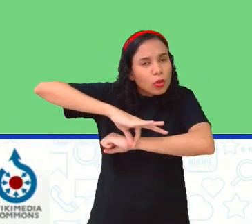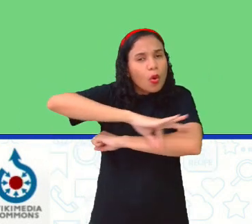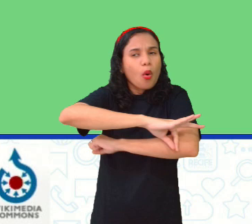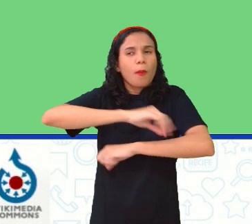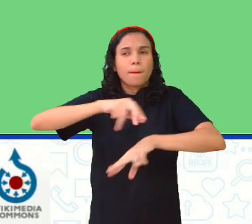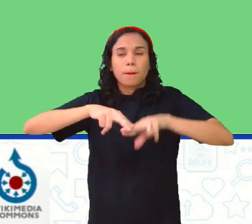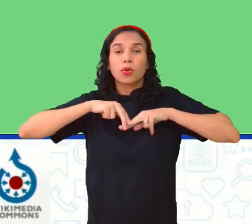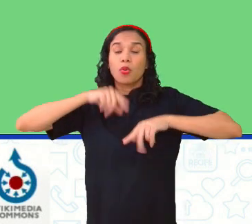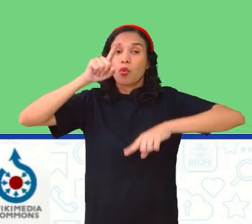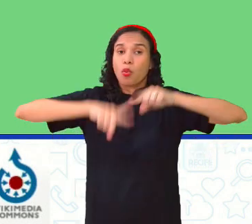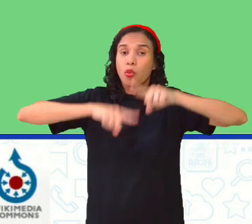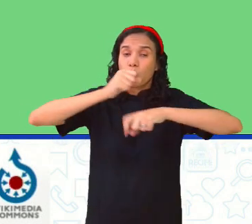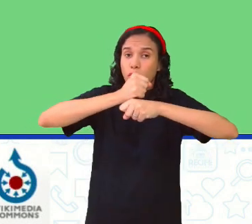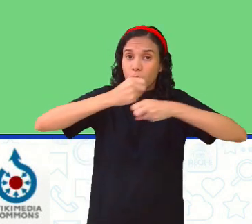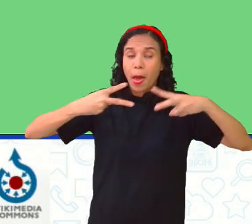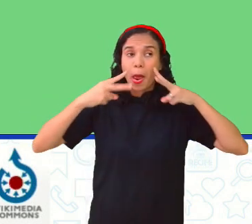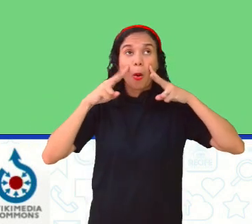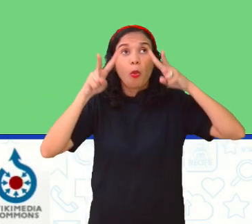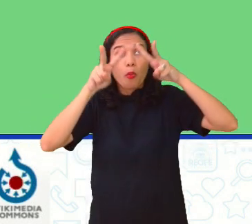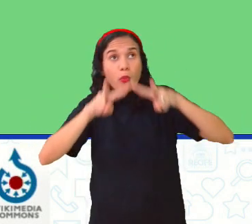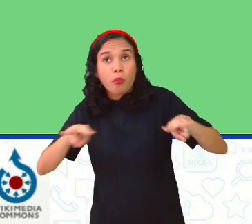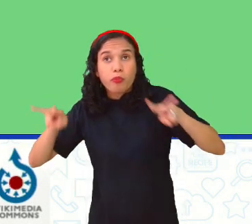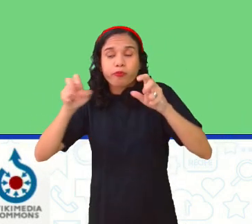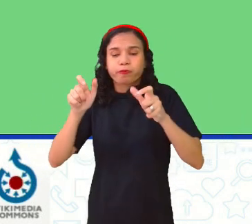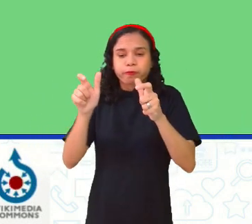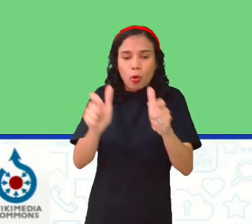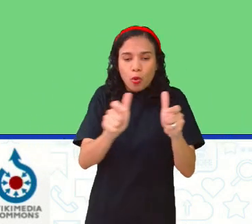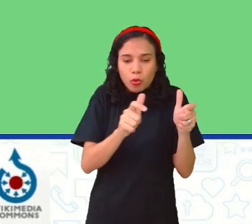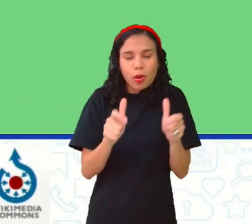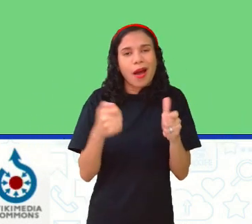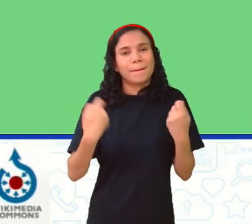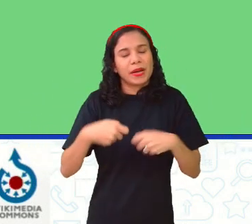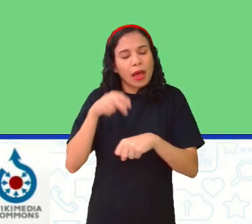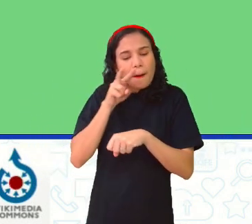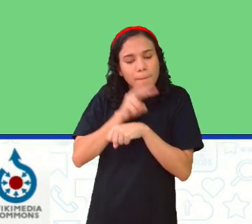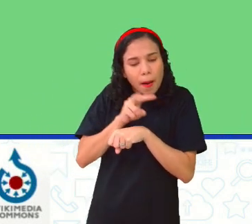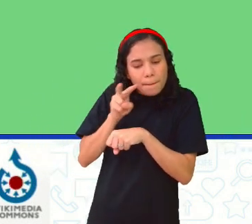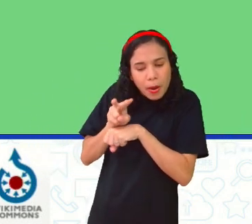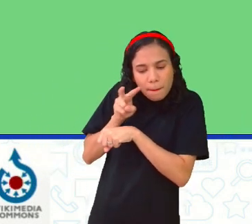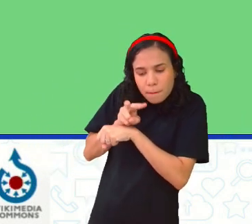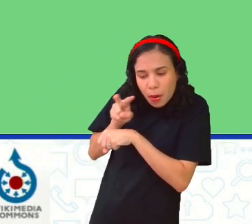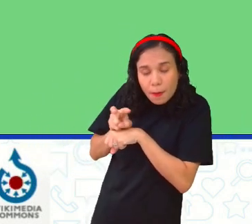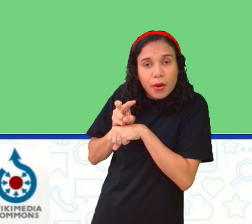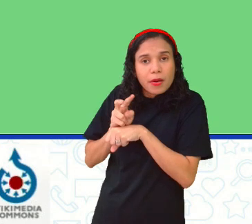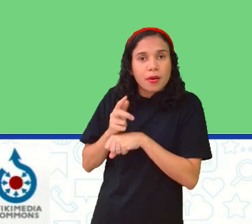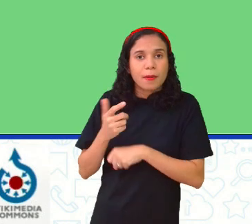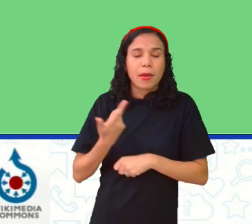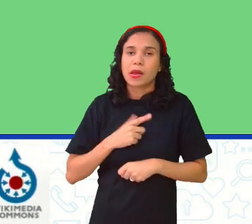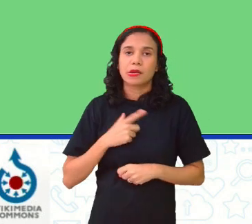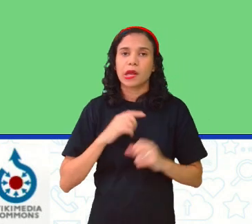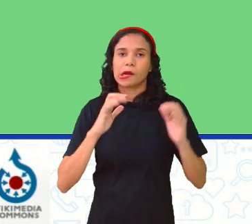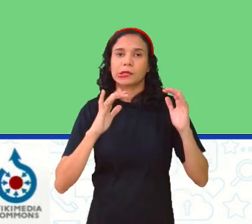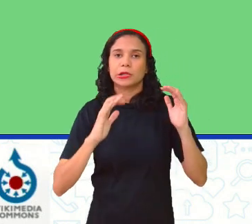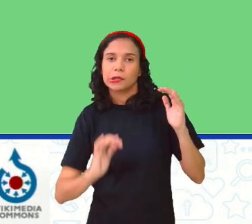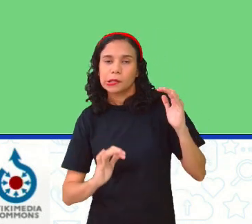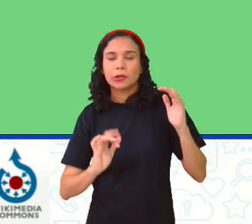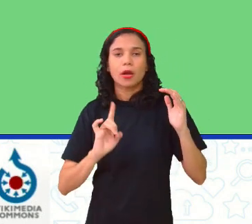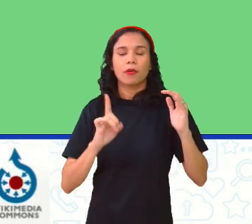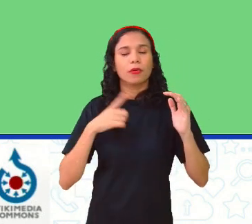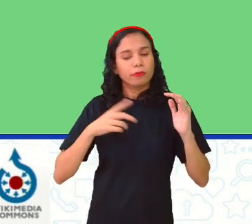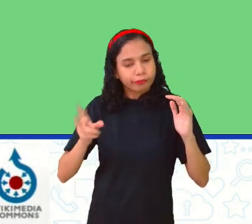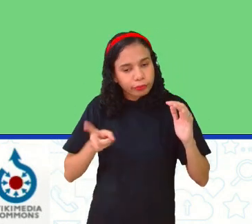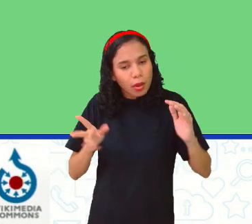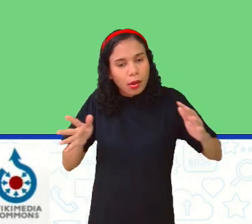esses locais aí, devemos ter que preservar para que ele não possa trazer efeito